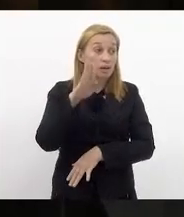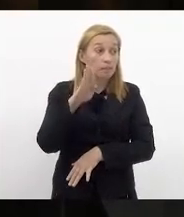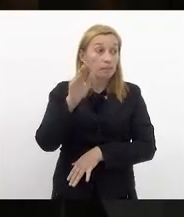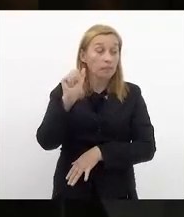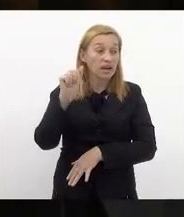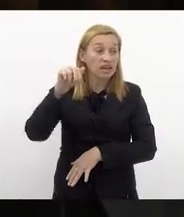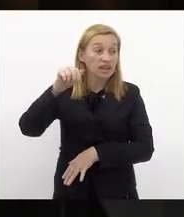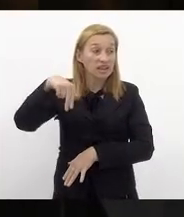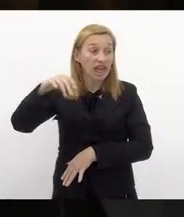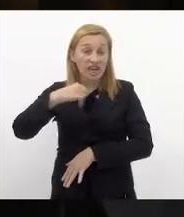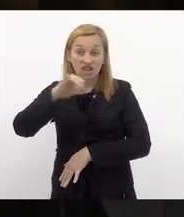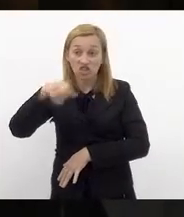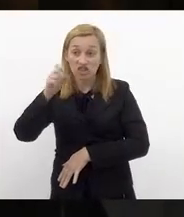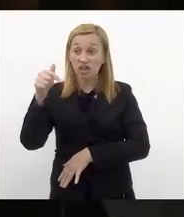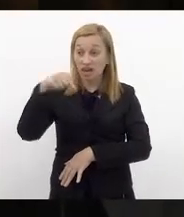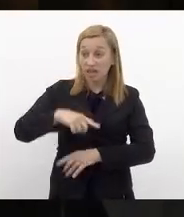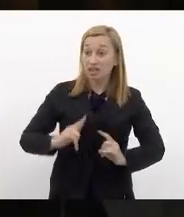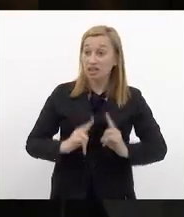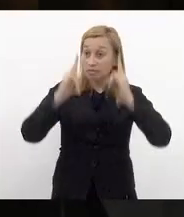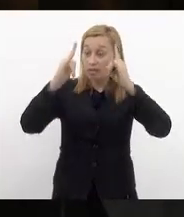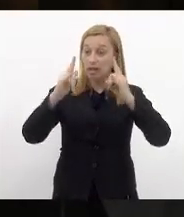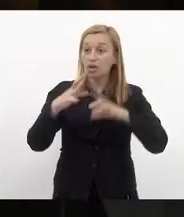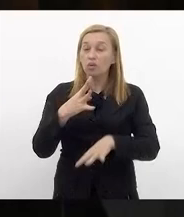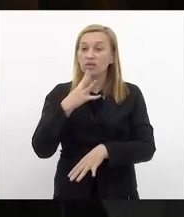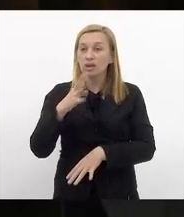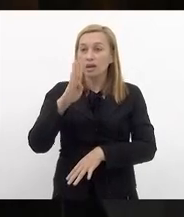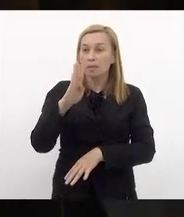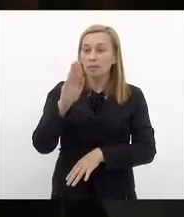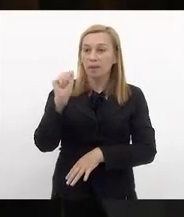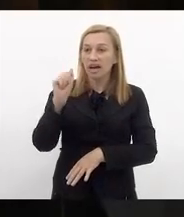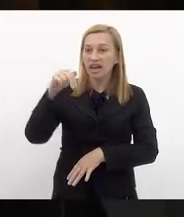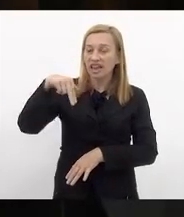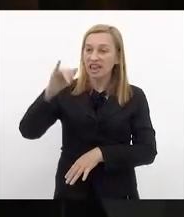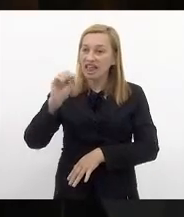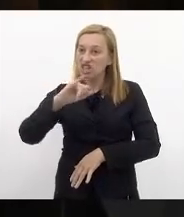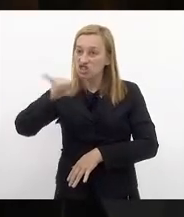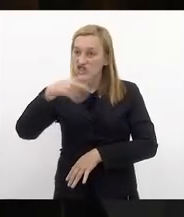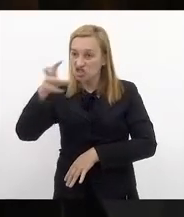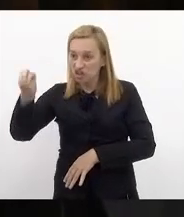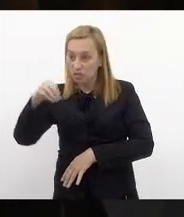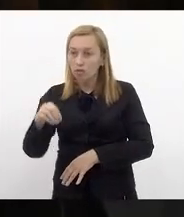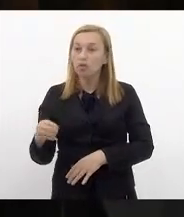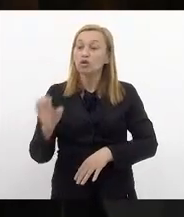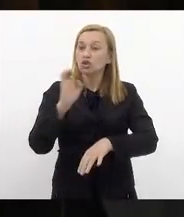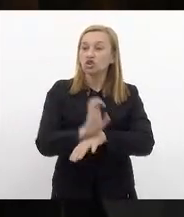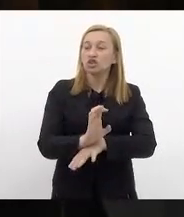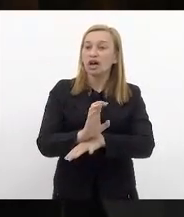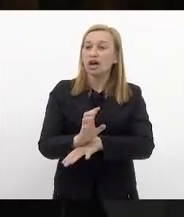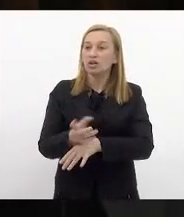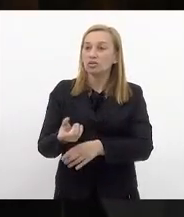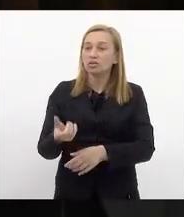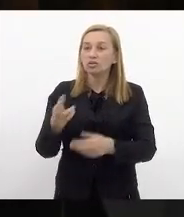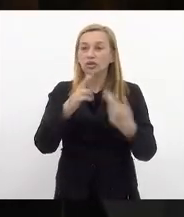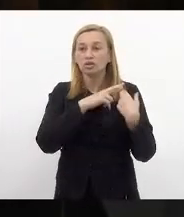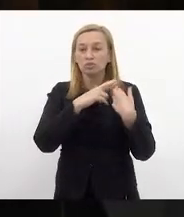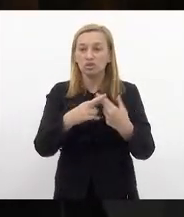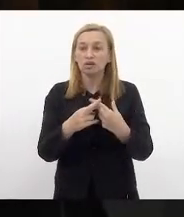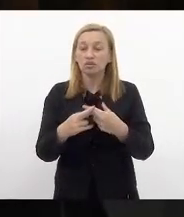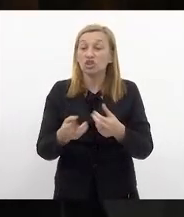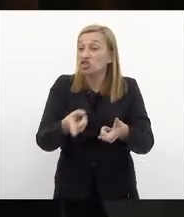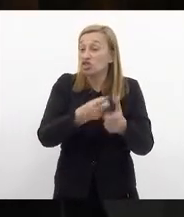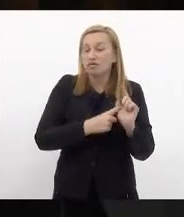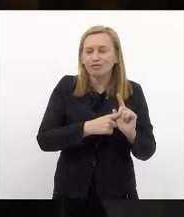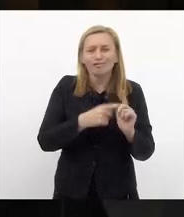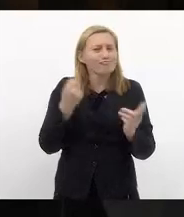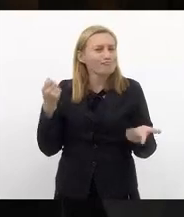tinha sede aqui nesse prédio, que era conhecido como Banerjão, os estados assumiram dívidas com o governo federal que são